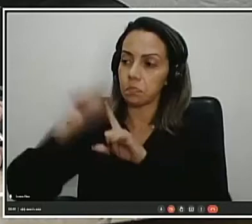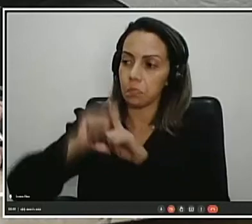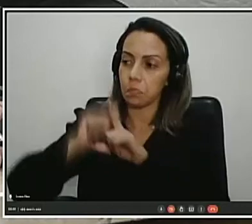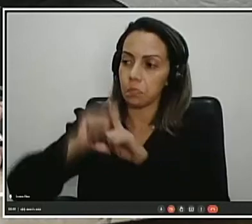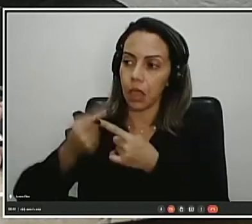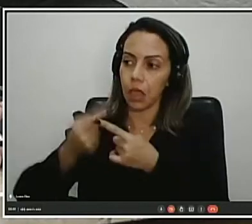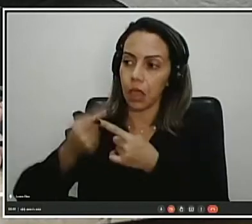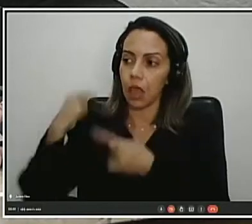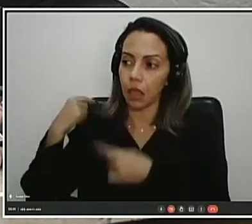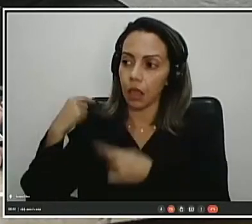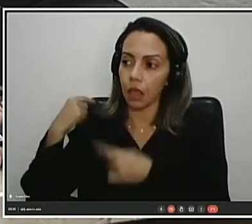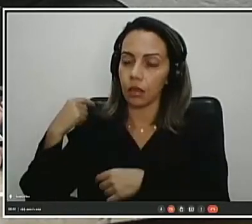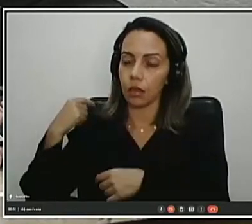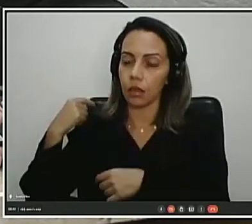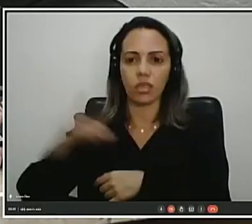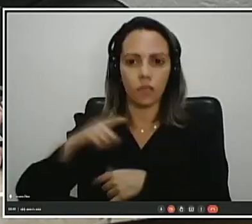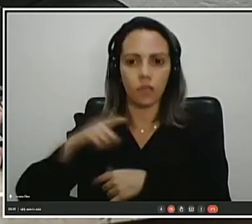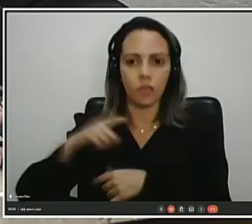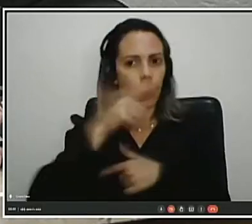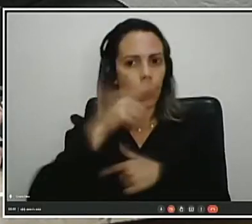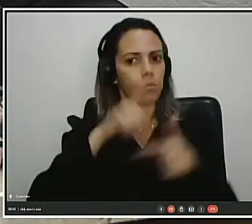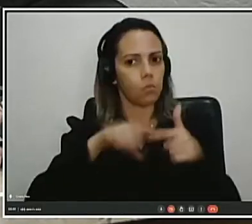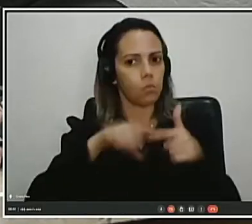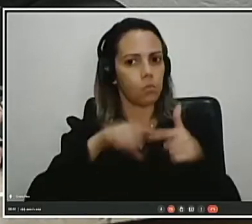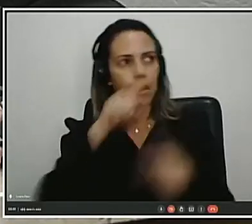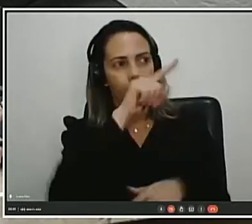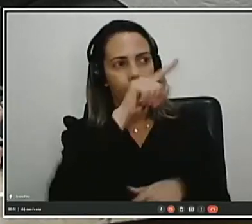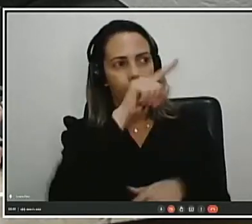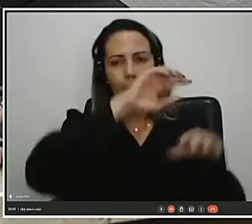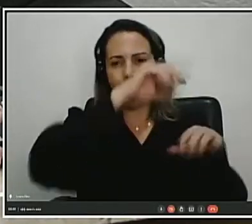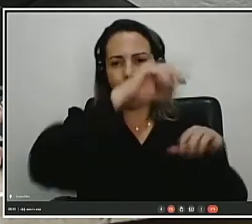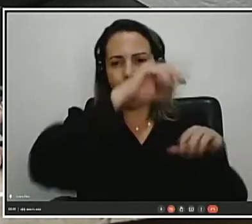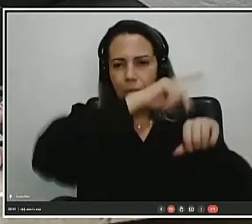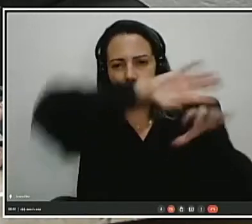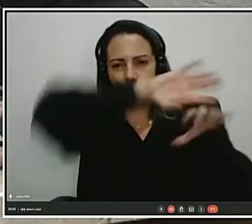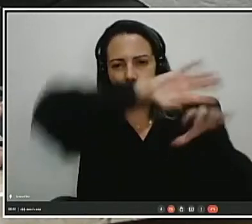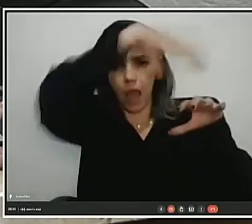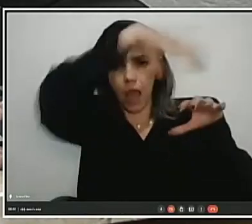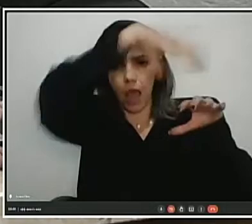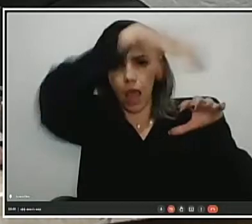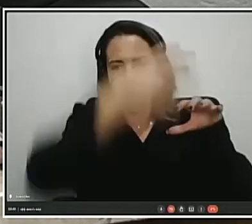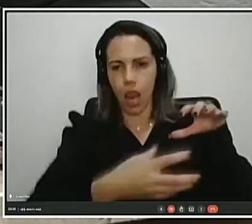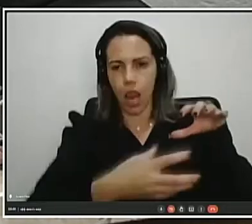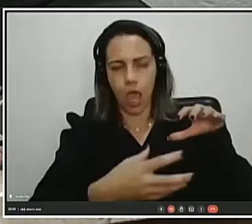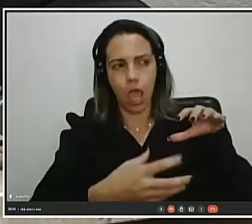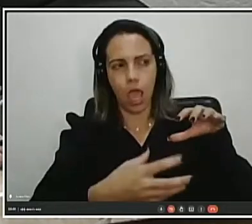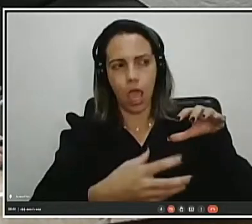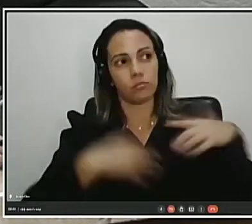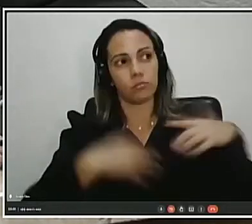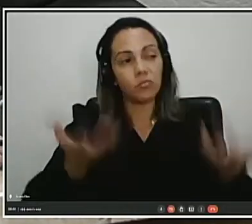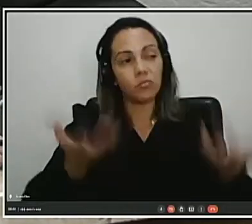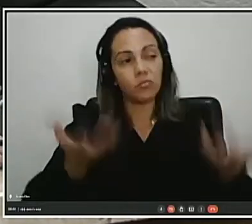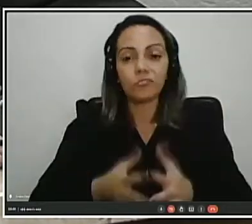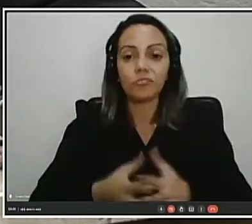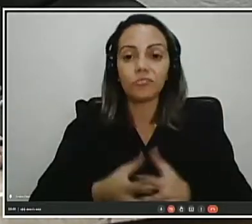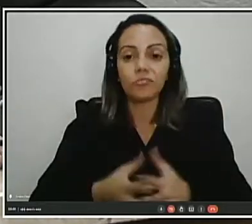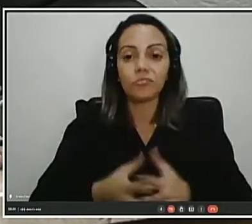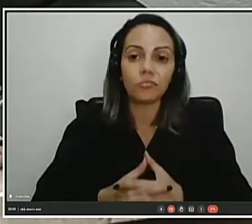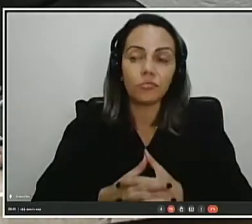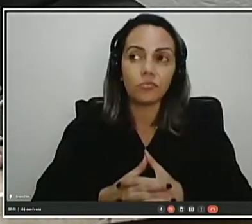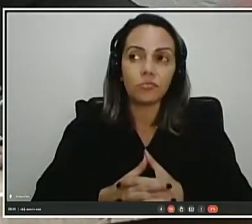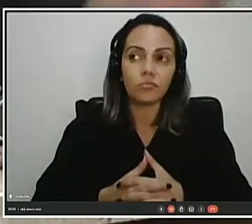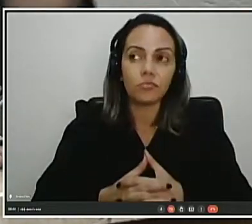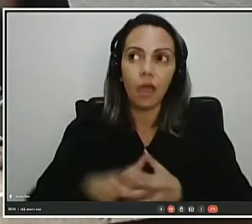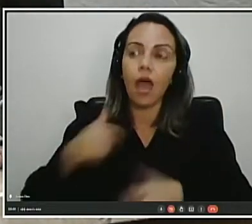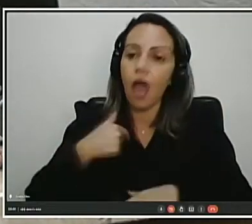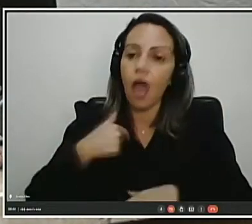tivemos outros problemas lá, de cair uma pedra lá do morro de volta. Então, eu entrei